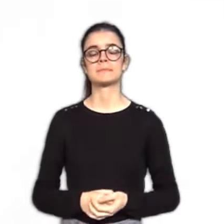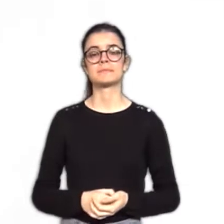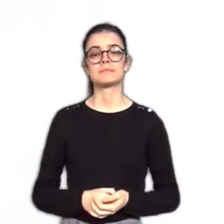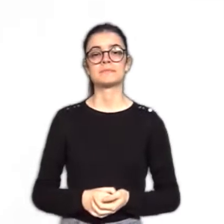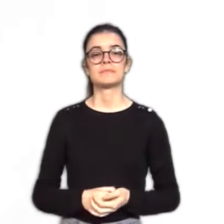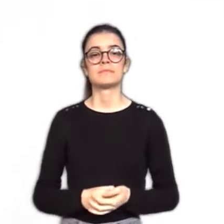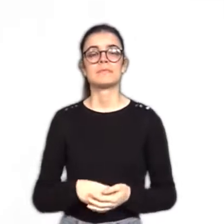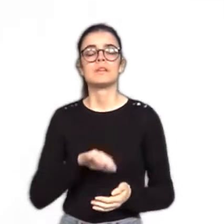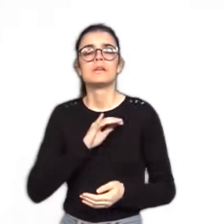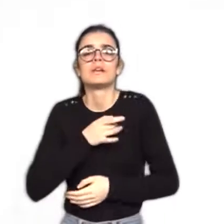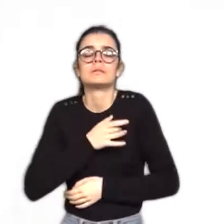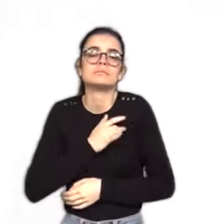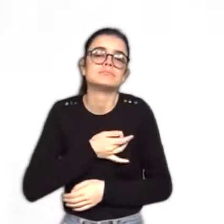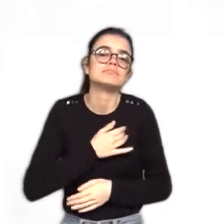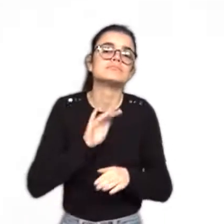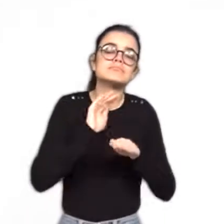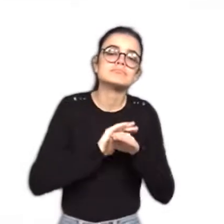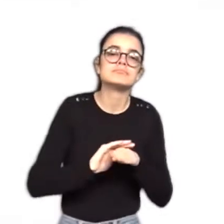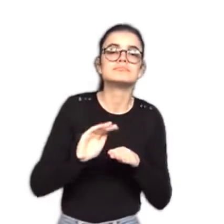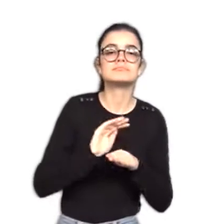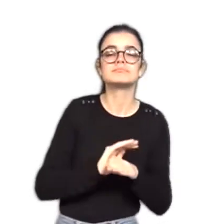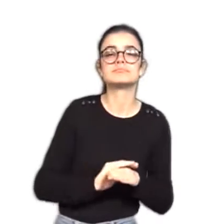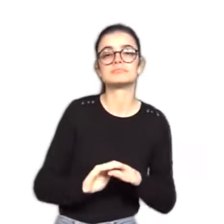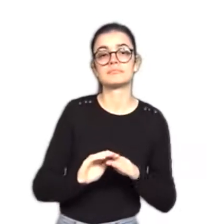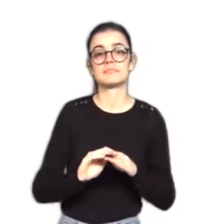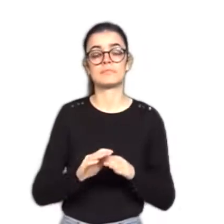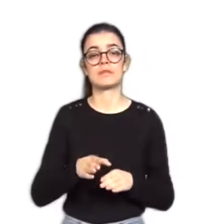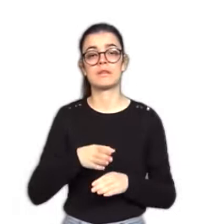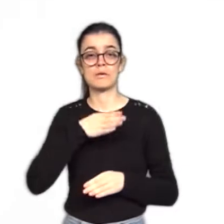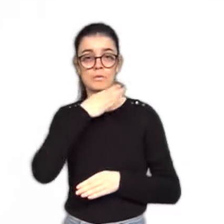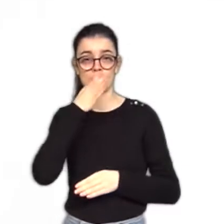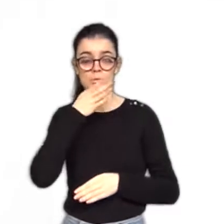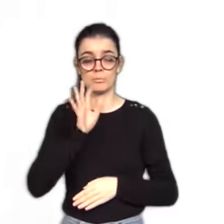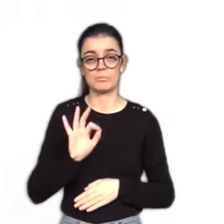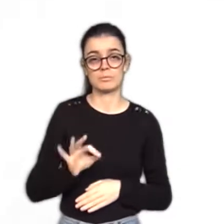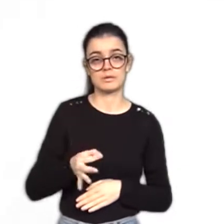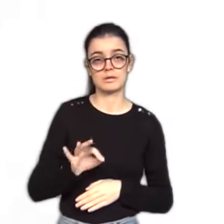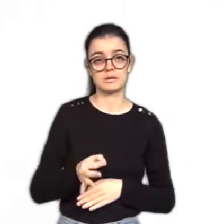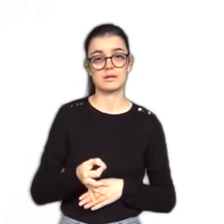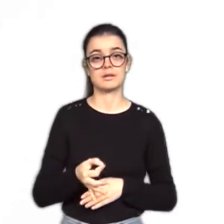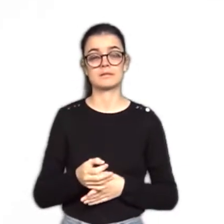Com muito amor e muito carinho, era assim o comboio de lata.